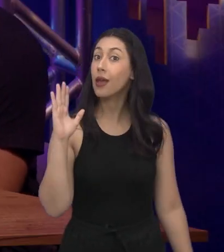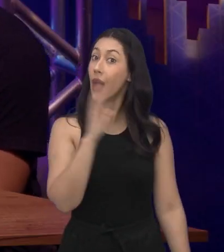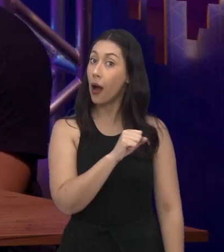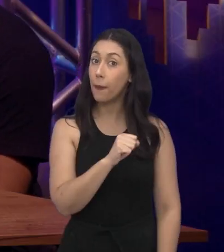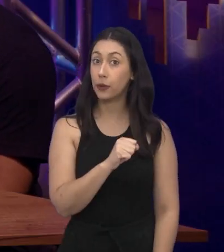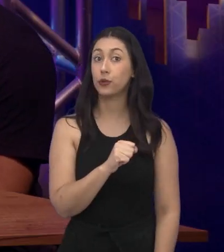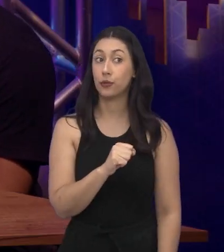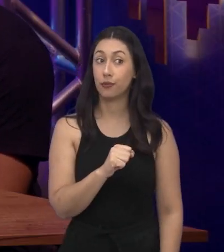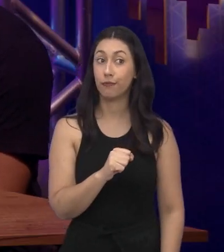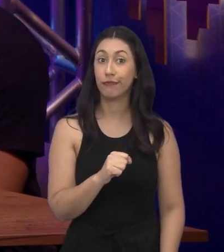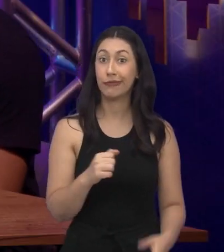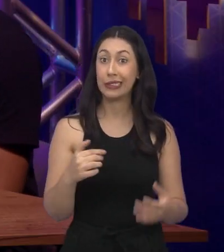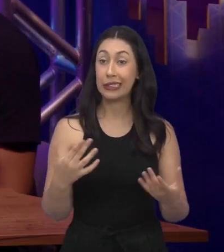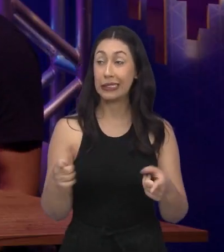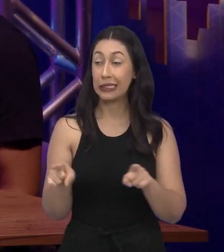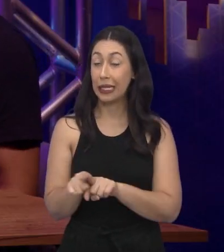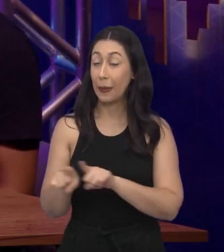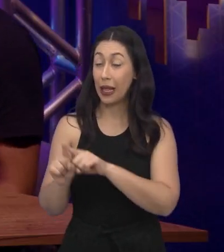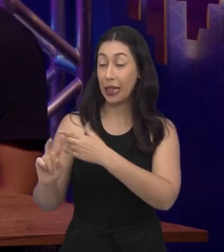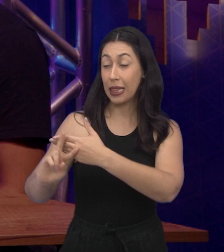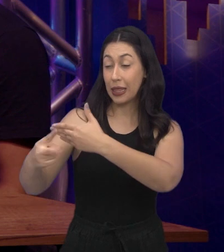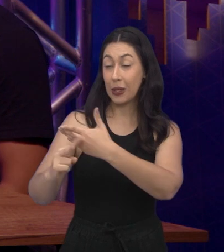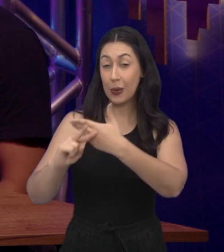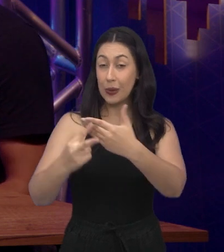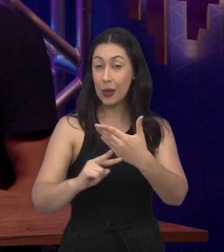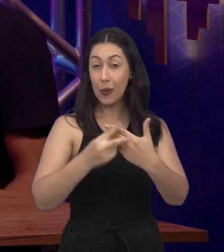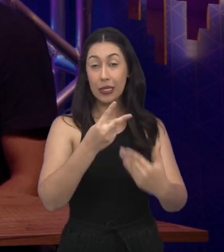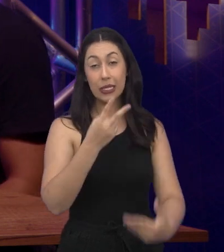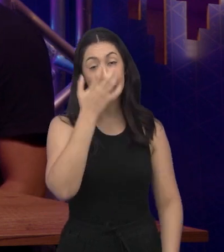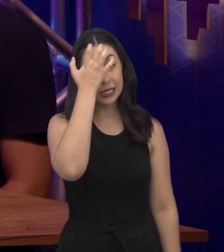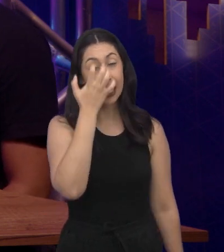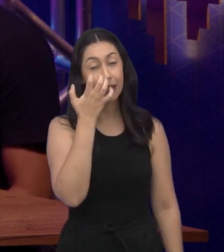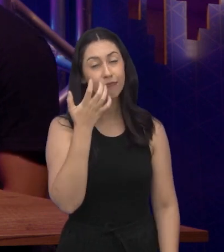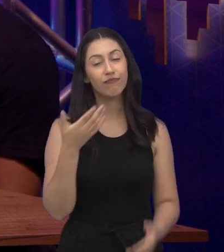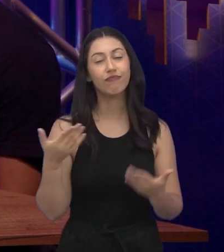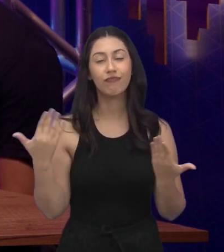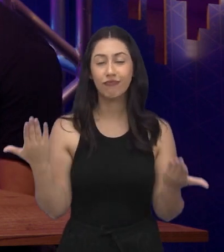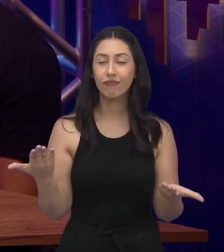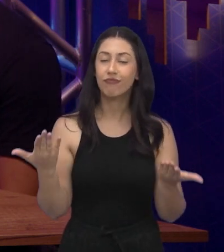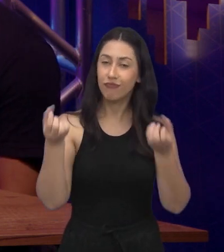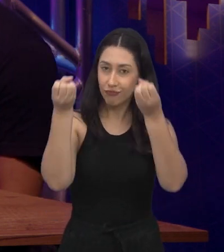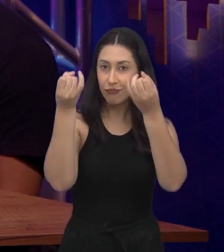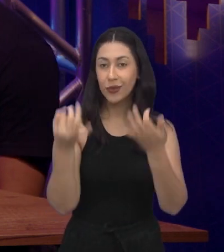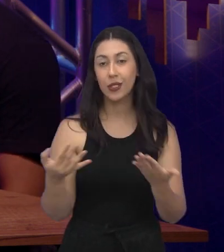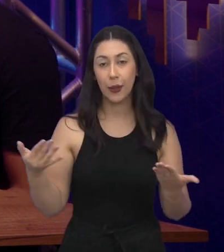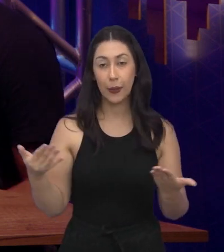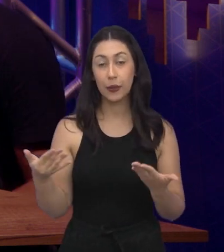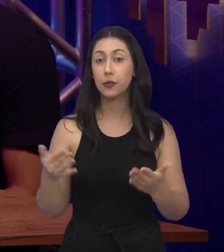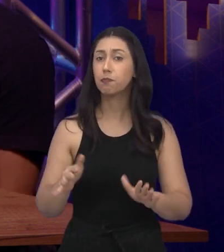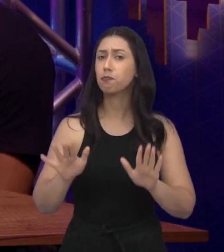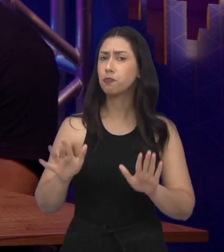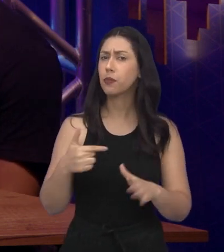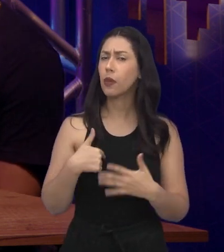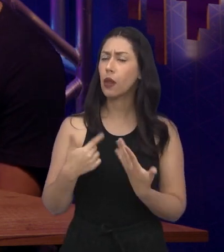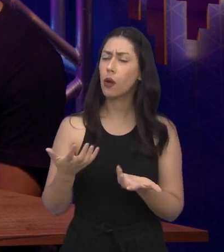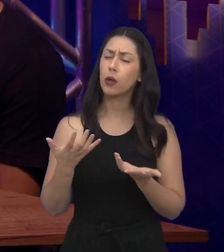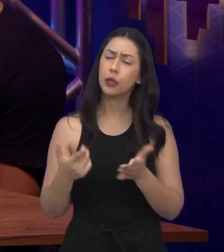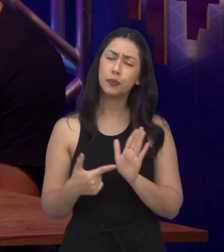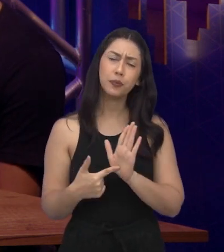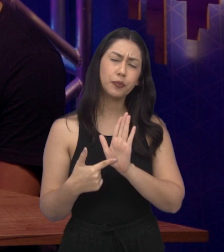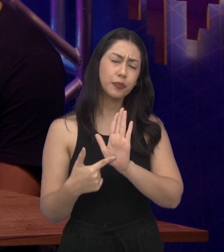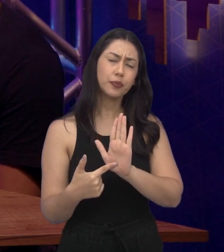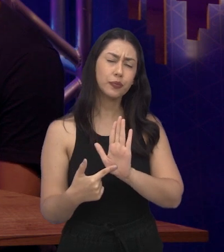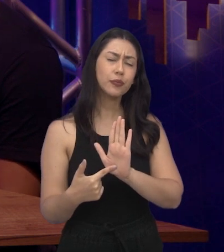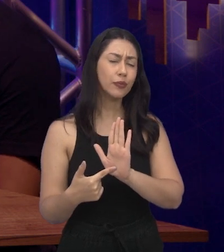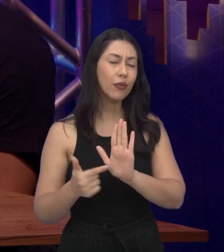de maneira desordenada e tem outras consequências que a gente vai falar aqui no programa de hoje. Mas eu queria pontuar,